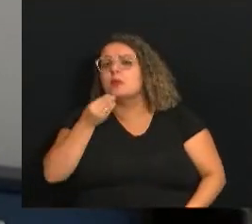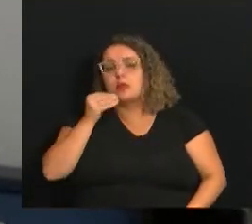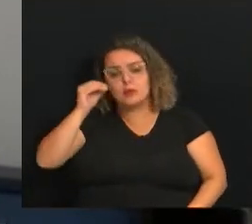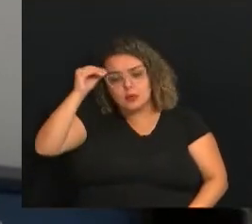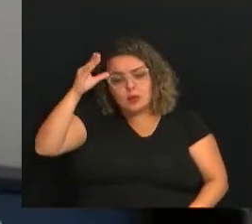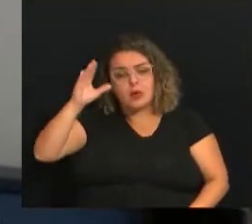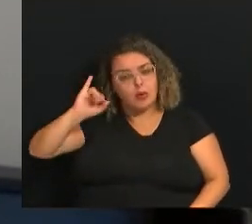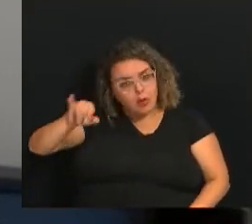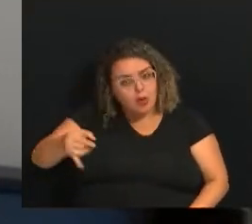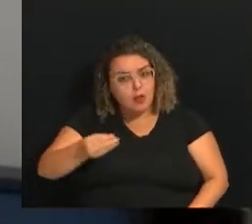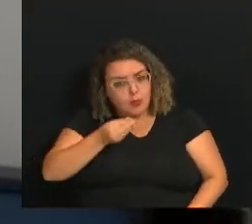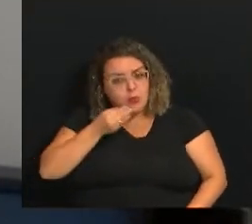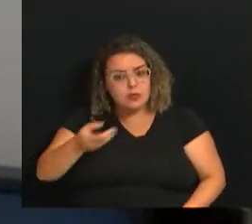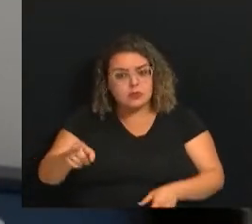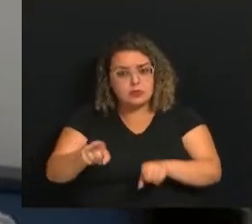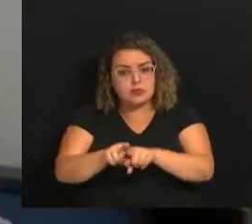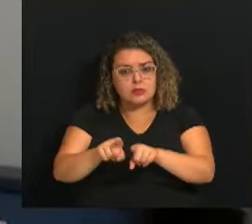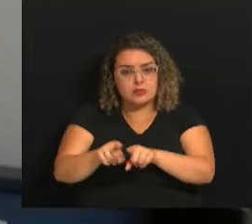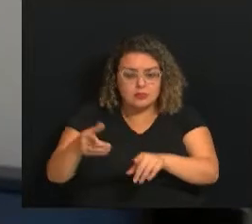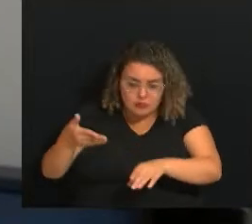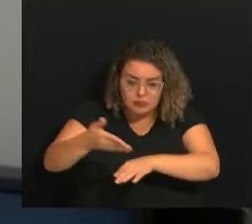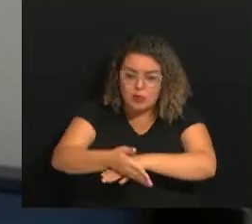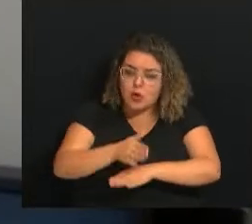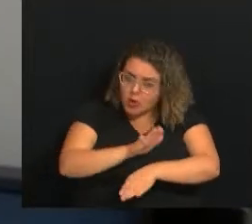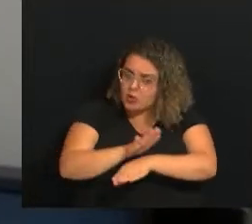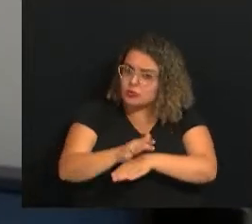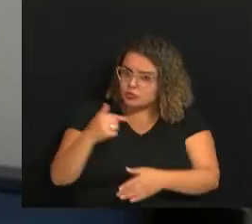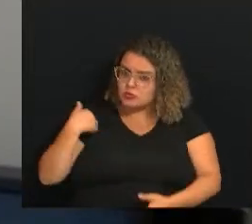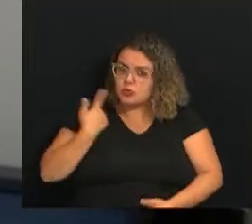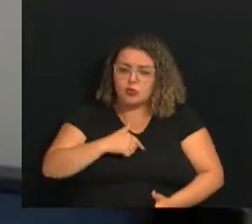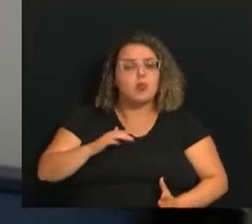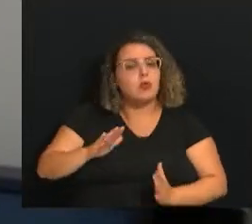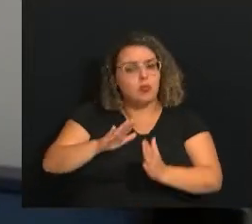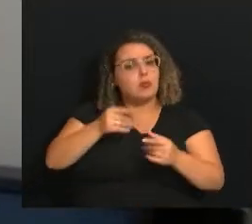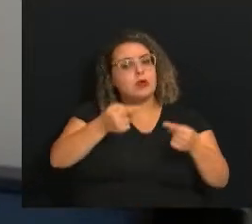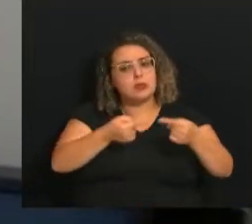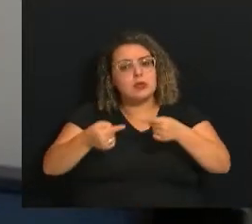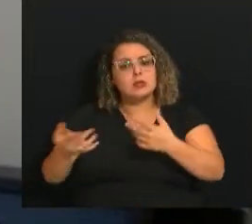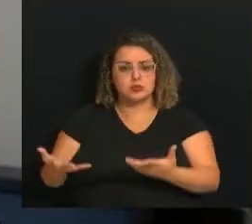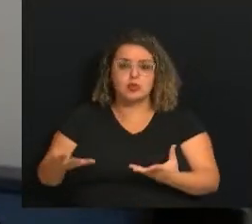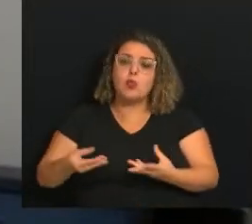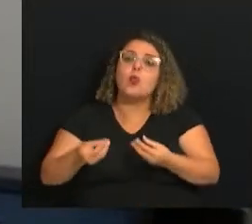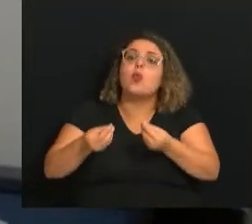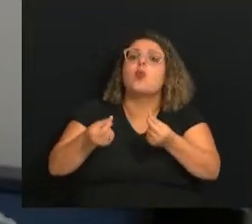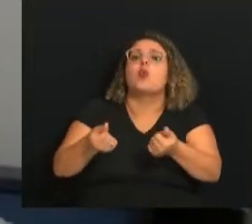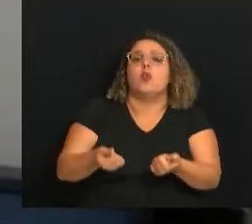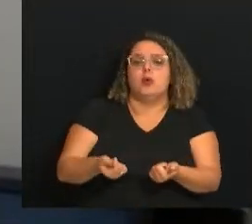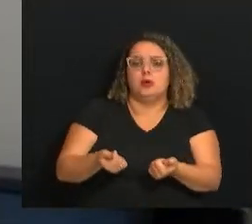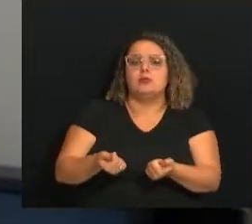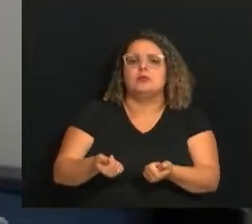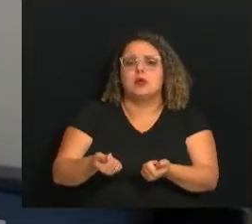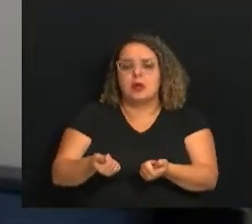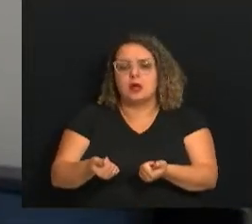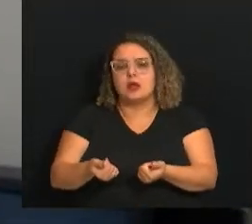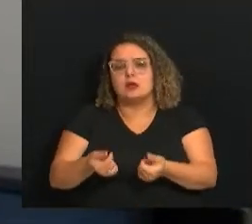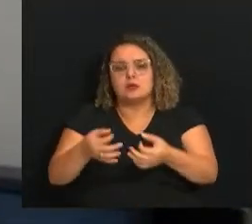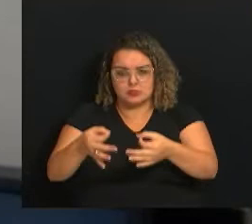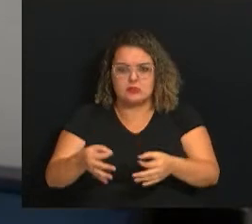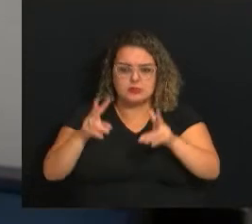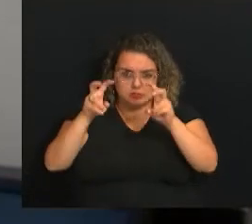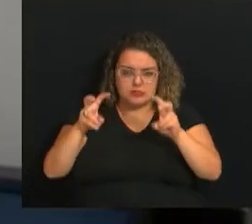deles também virem colaborar com essa frente na discussão qualificada, né, desses